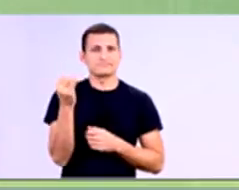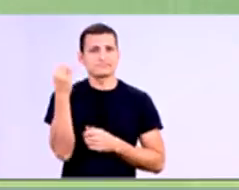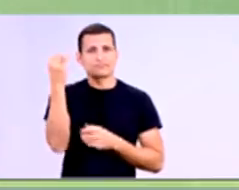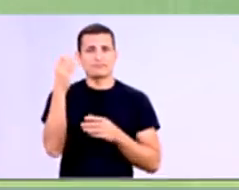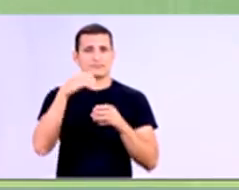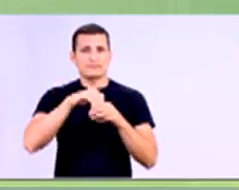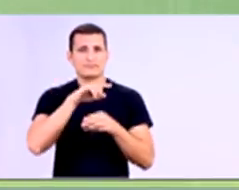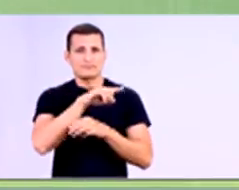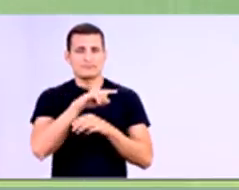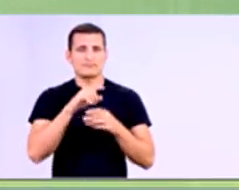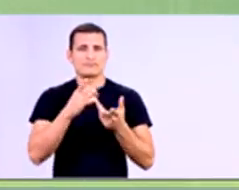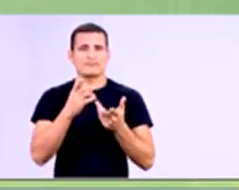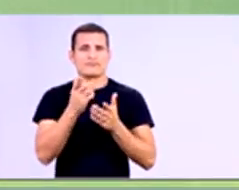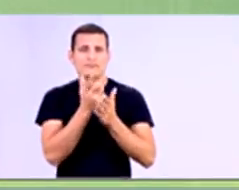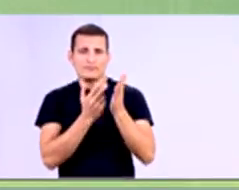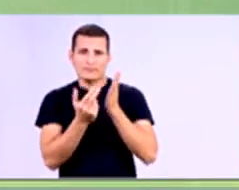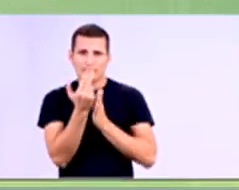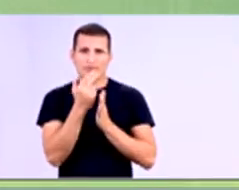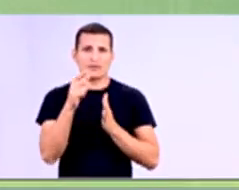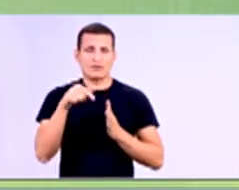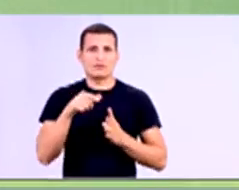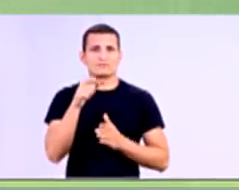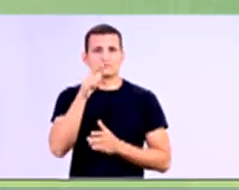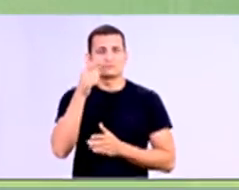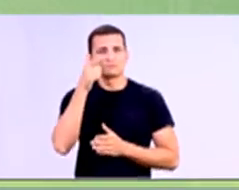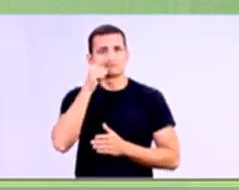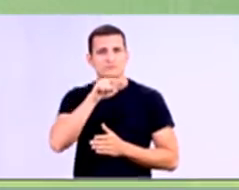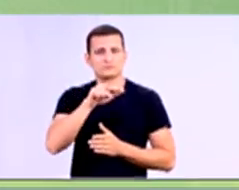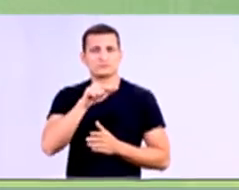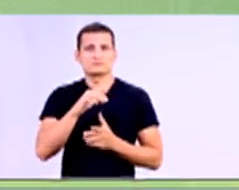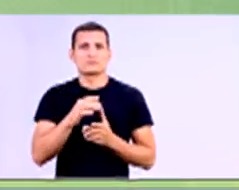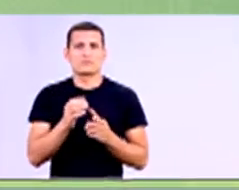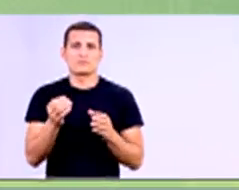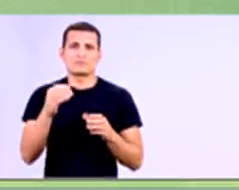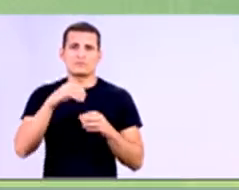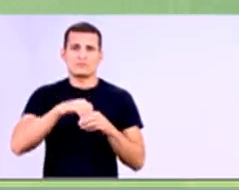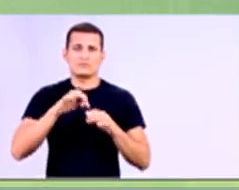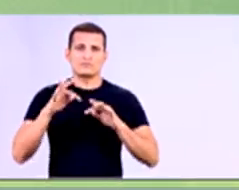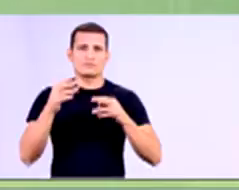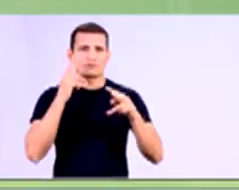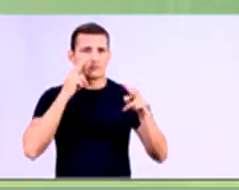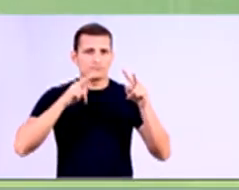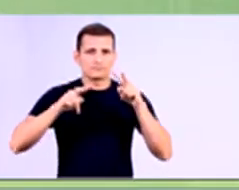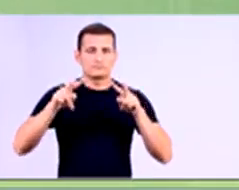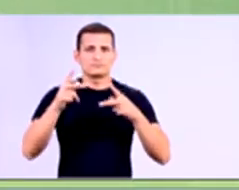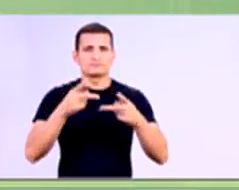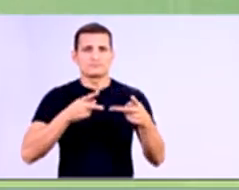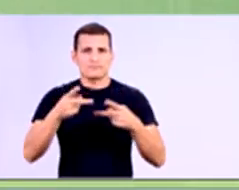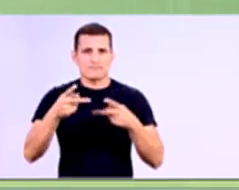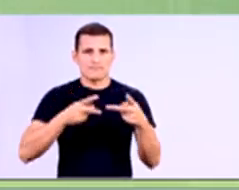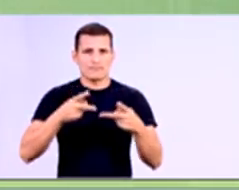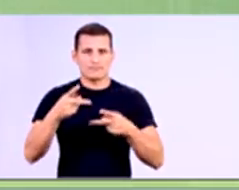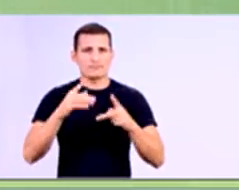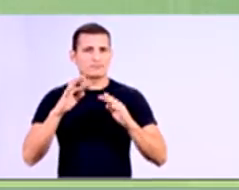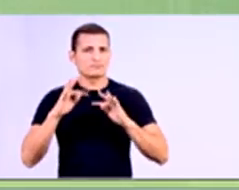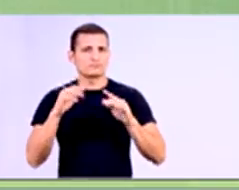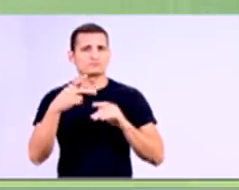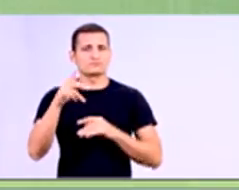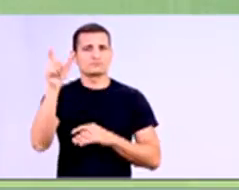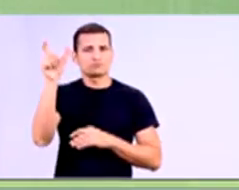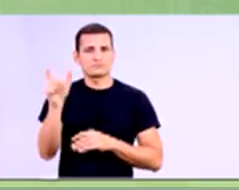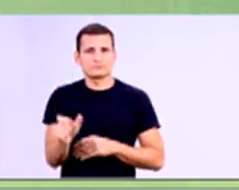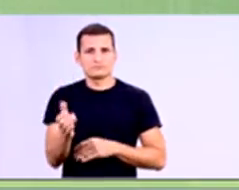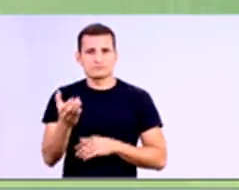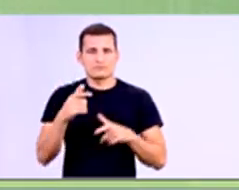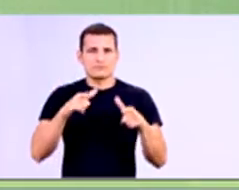Dentro desse diagrama é onde você consegue colocar toda a visão do projeto, tudo que o seu cliente